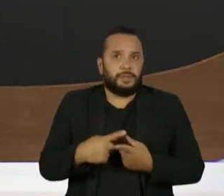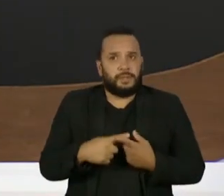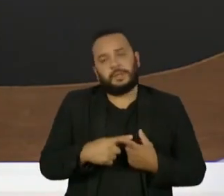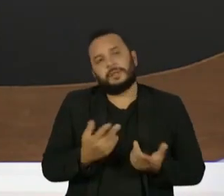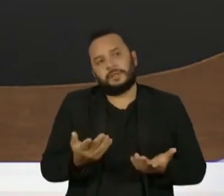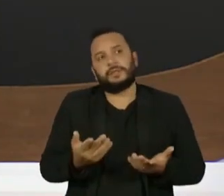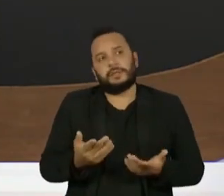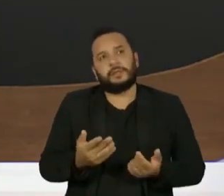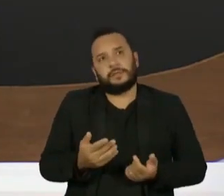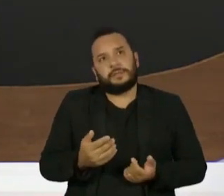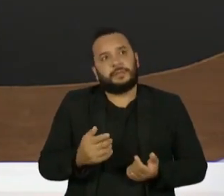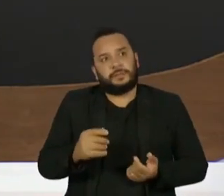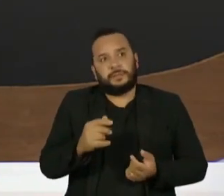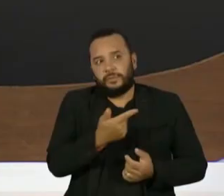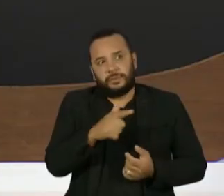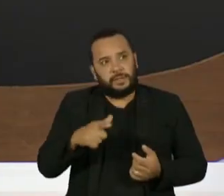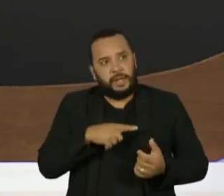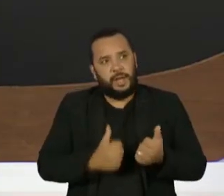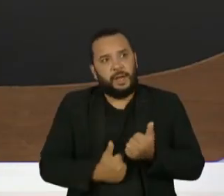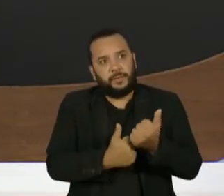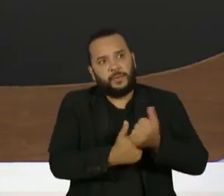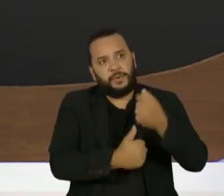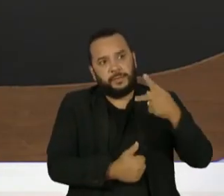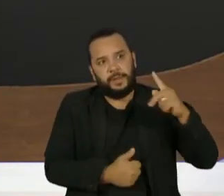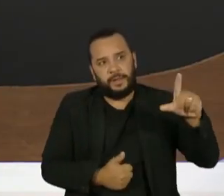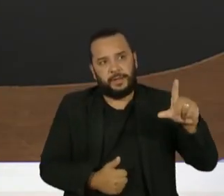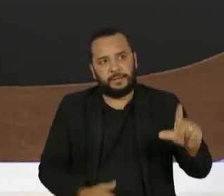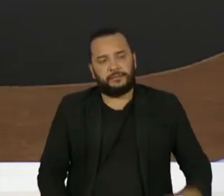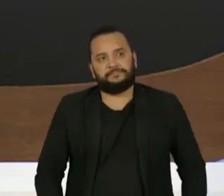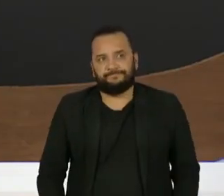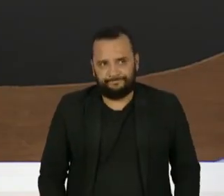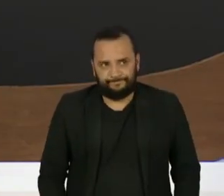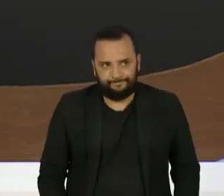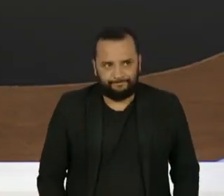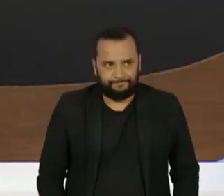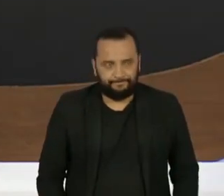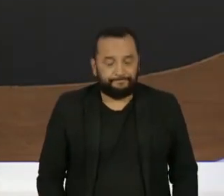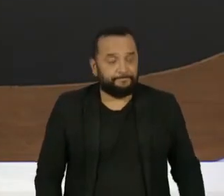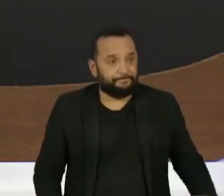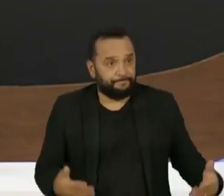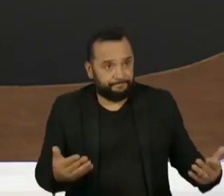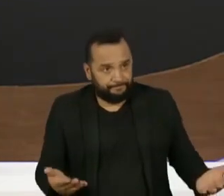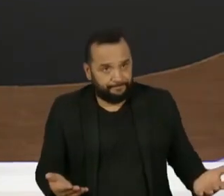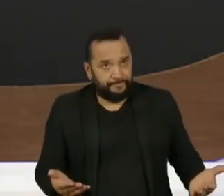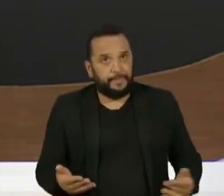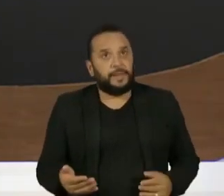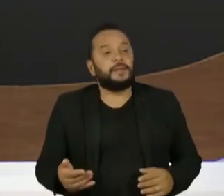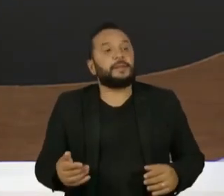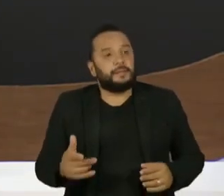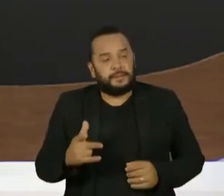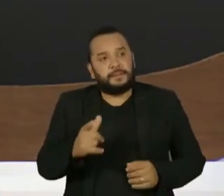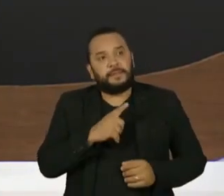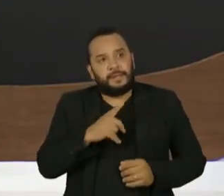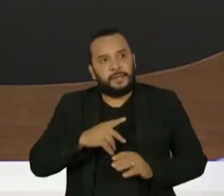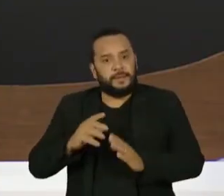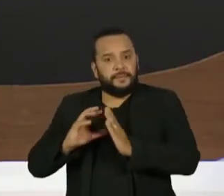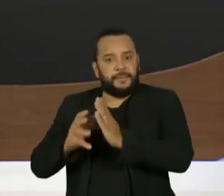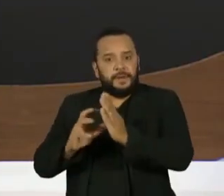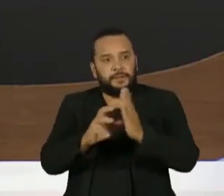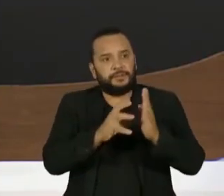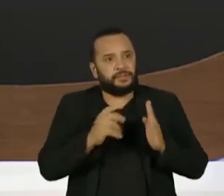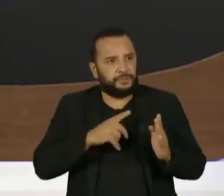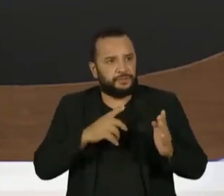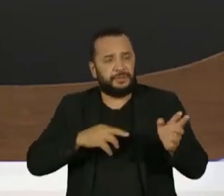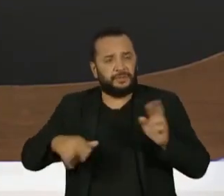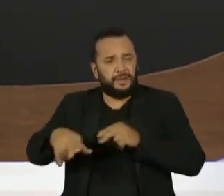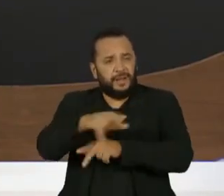Republicanos e não deve contar com o apoio do PL. Essa pulverização partidária e essa